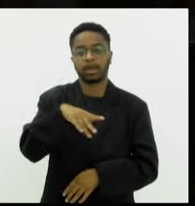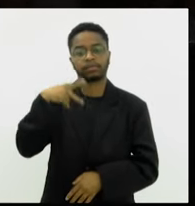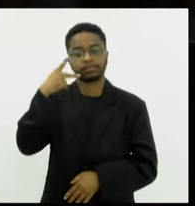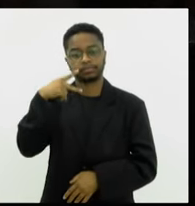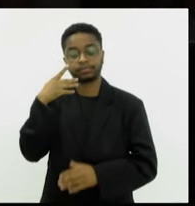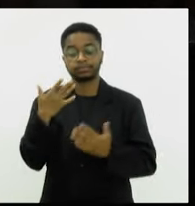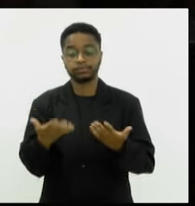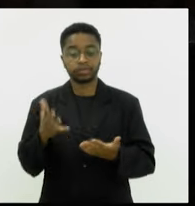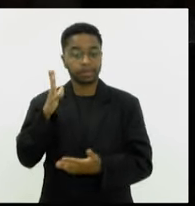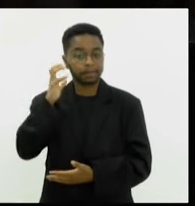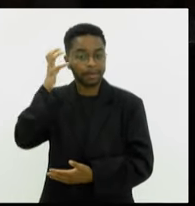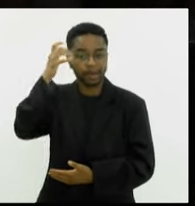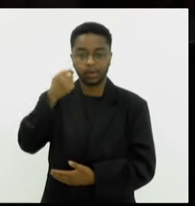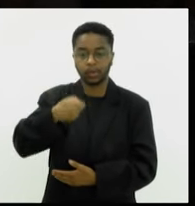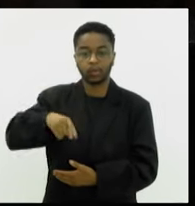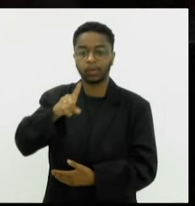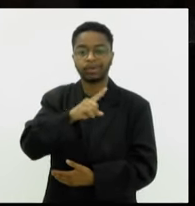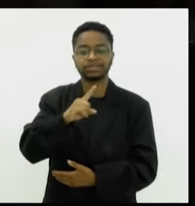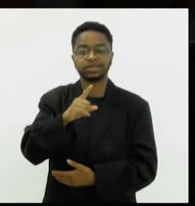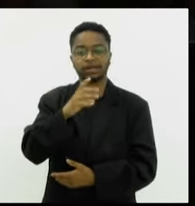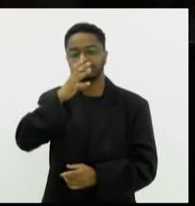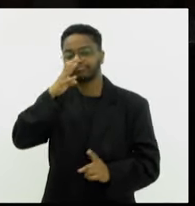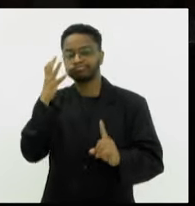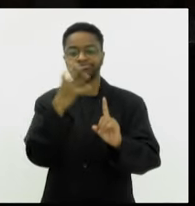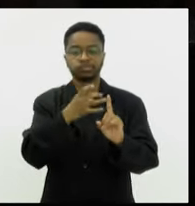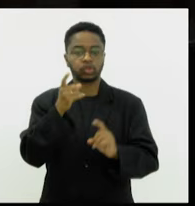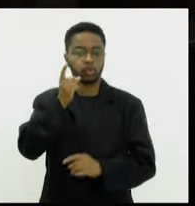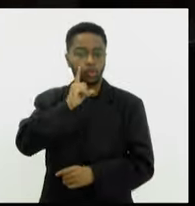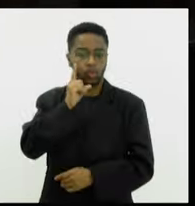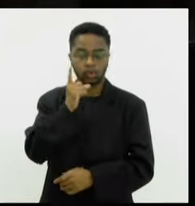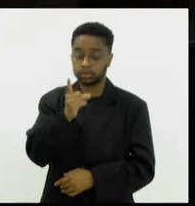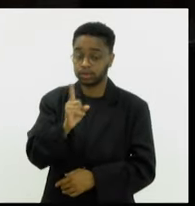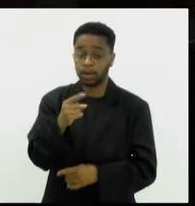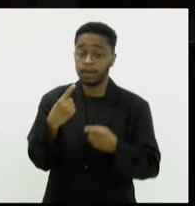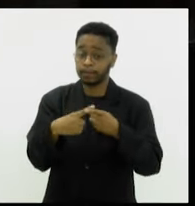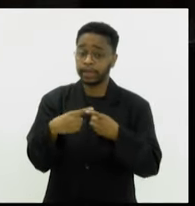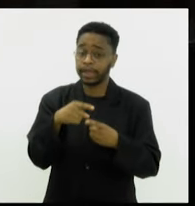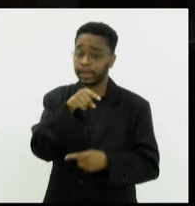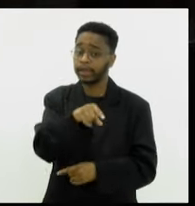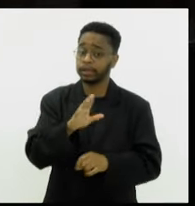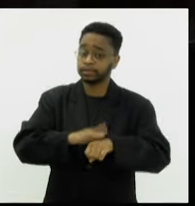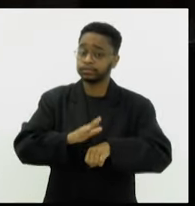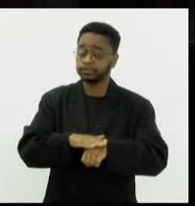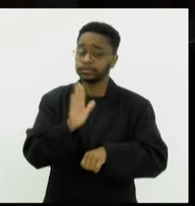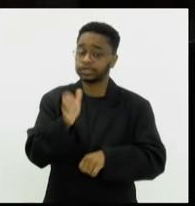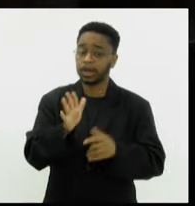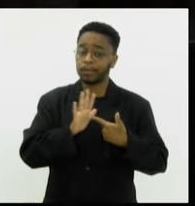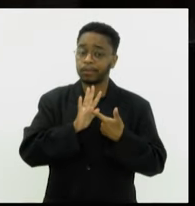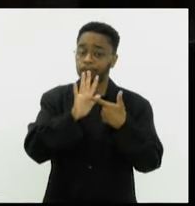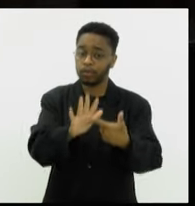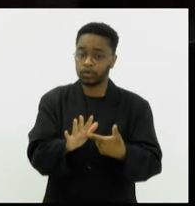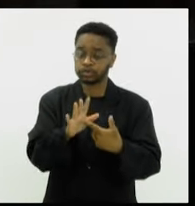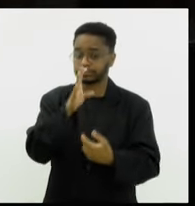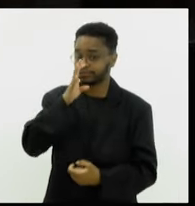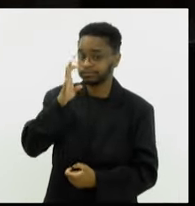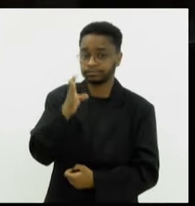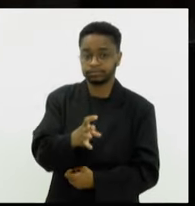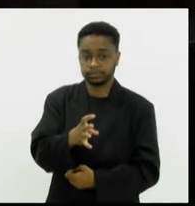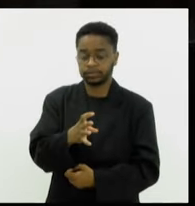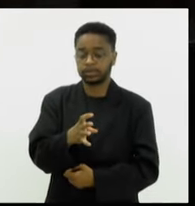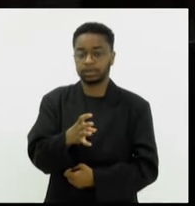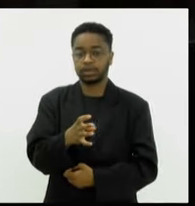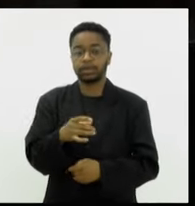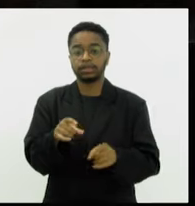Então, Marielle não precisava ser ameaçada cotidianamente. Ela já era uma ameaça em si aos podres poderes. Ela já